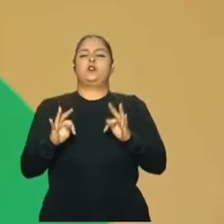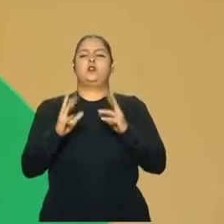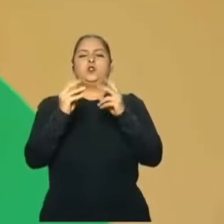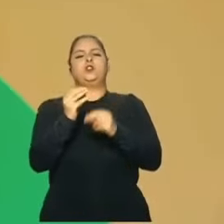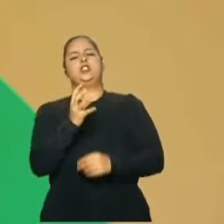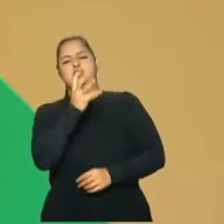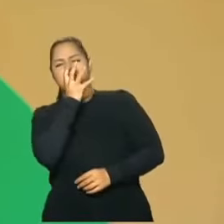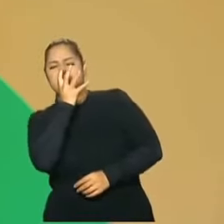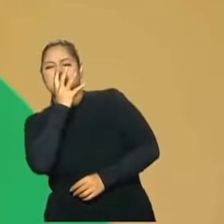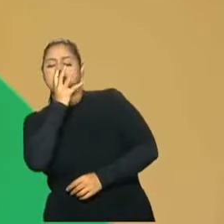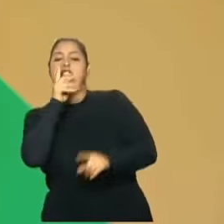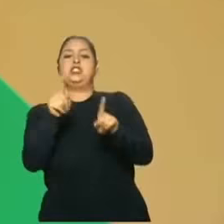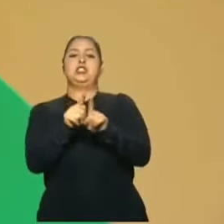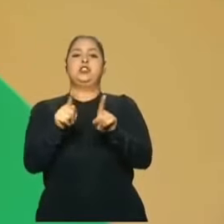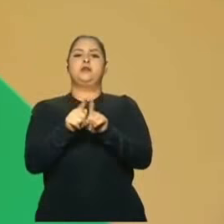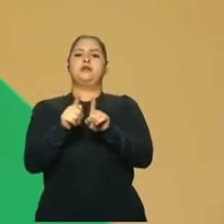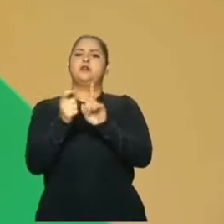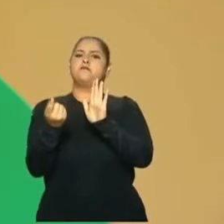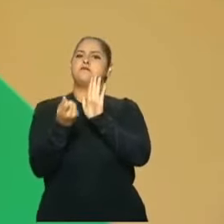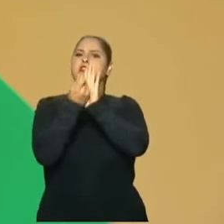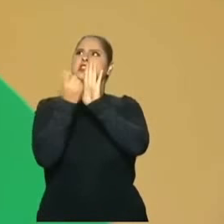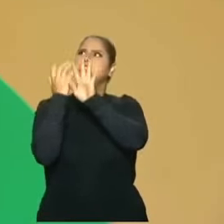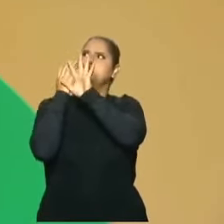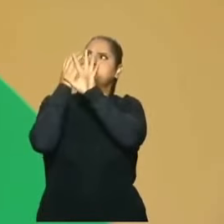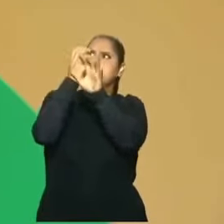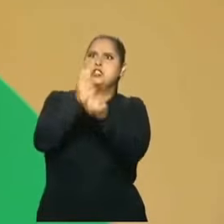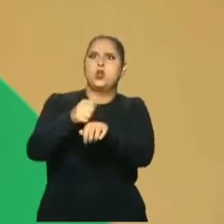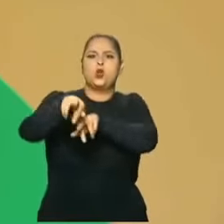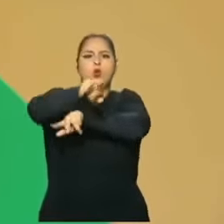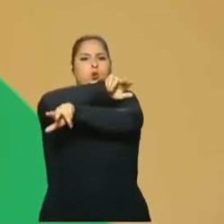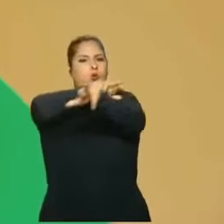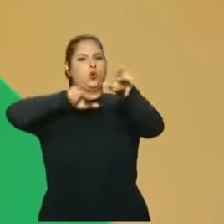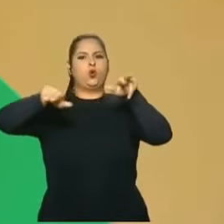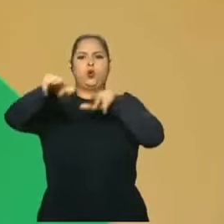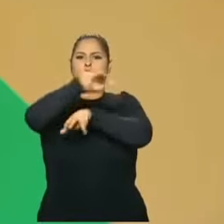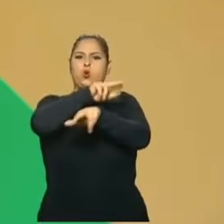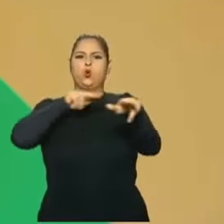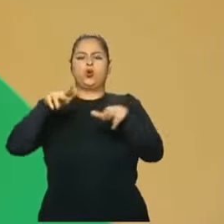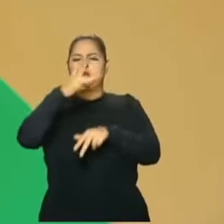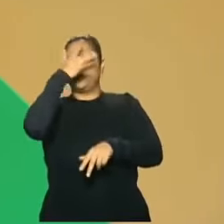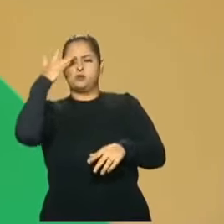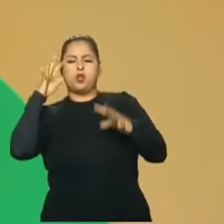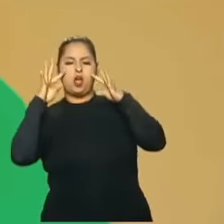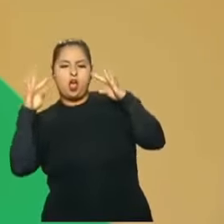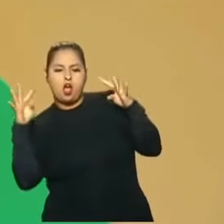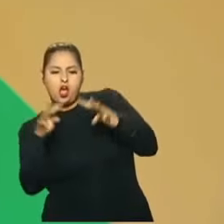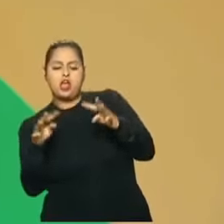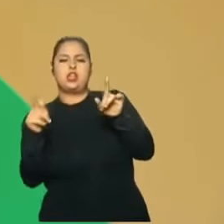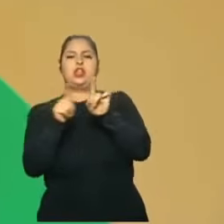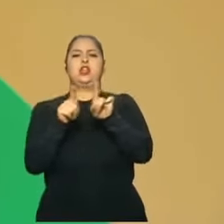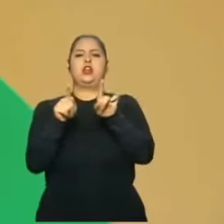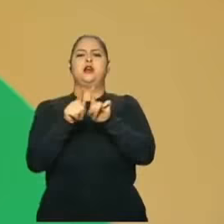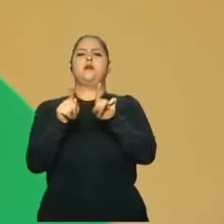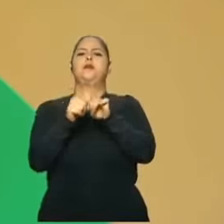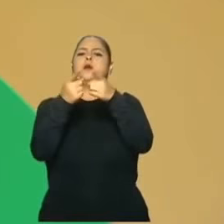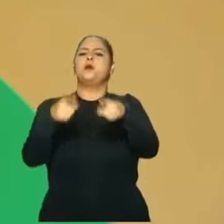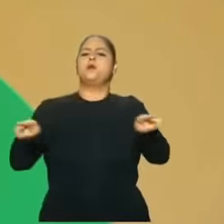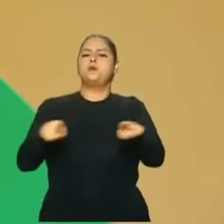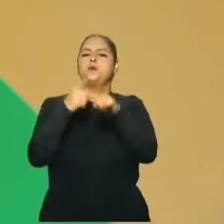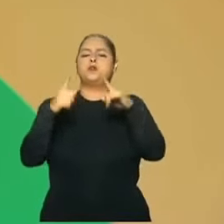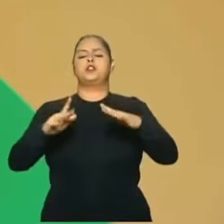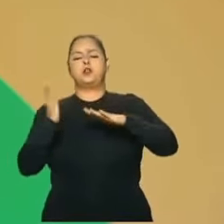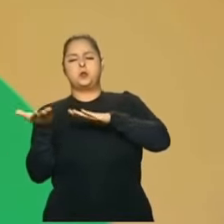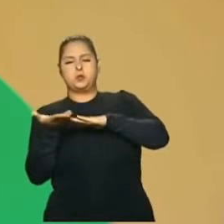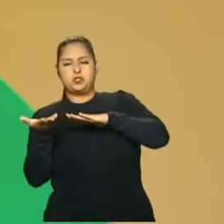tem uma trajetória marcada pela diversidade de palcos, públicos e mídias. Das bienais de música contemporânea aos